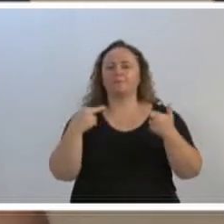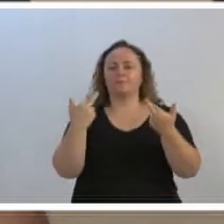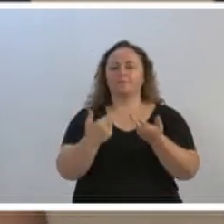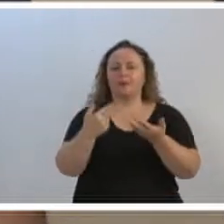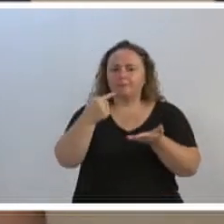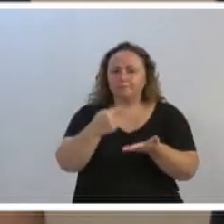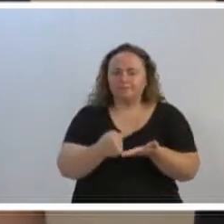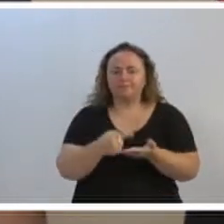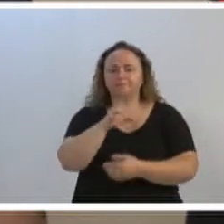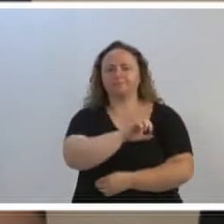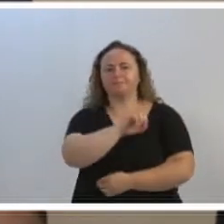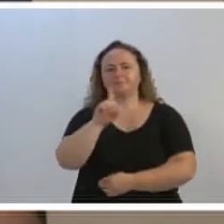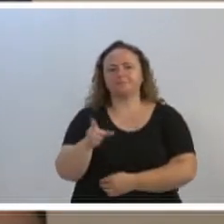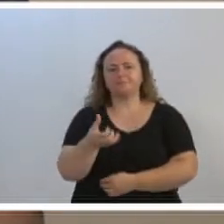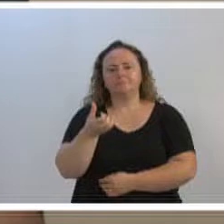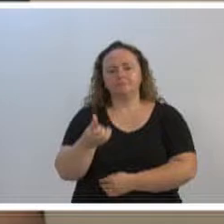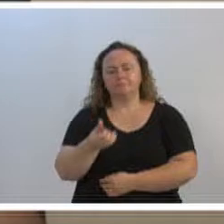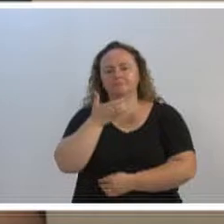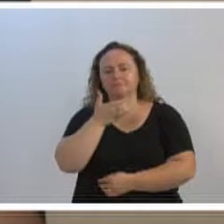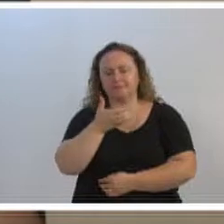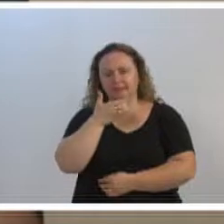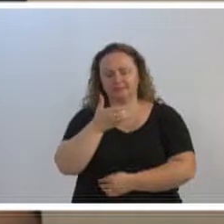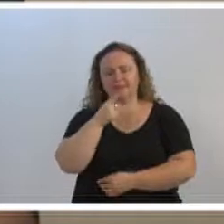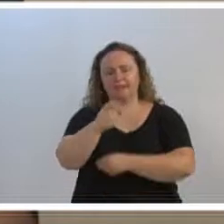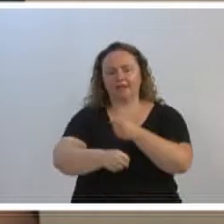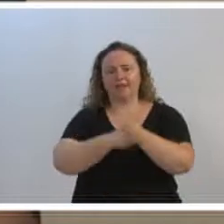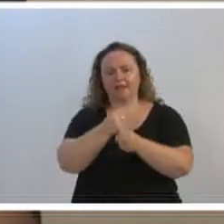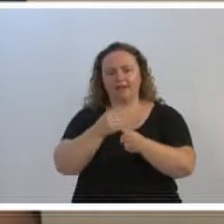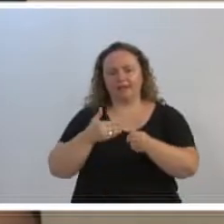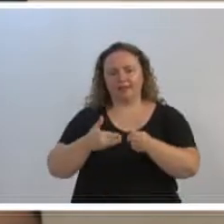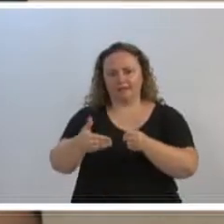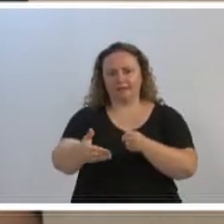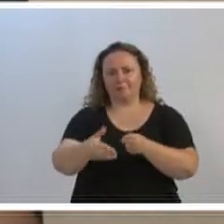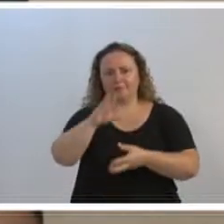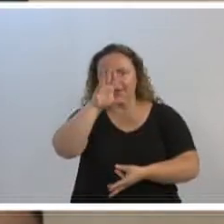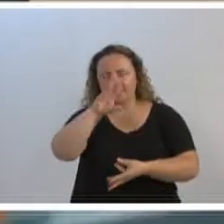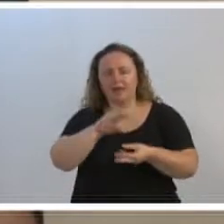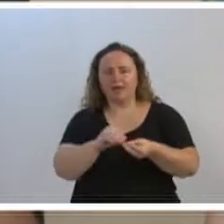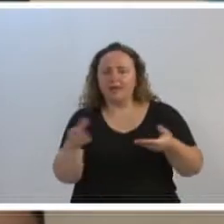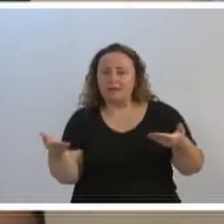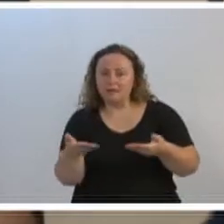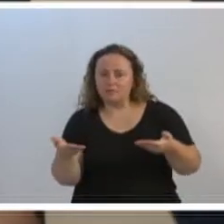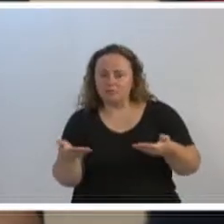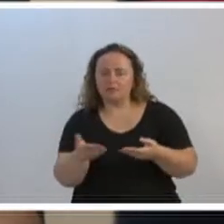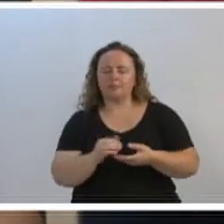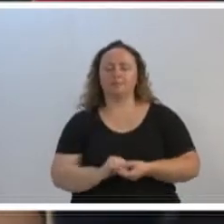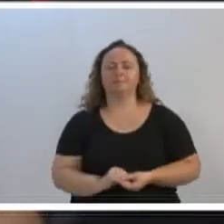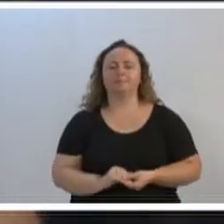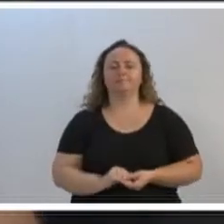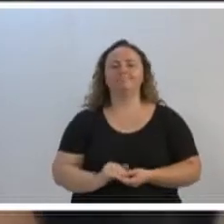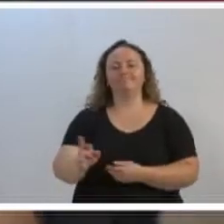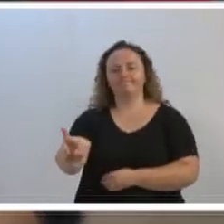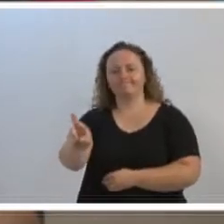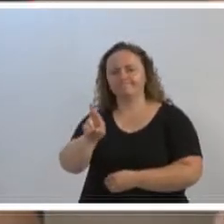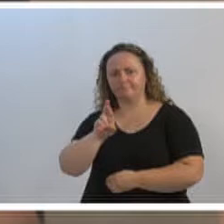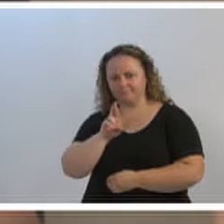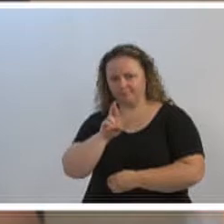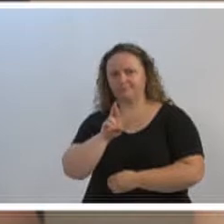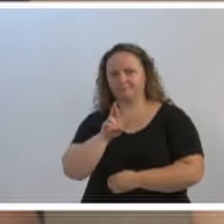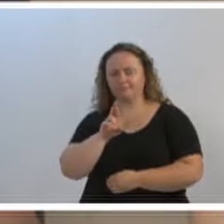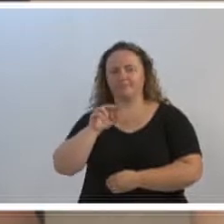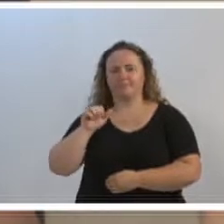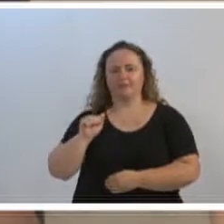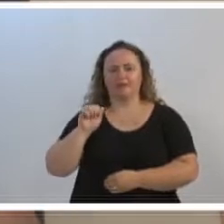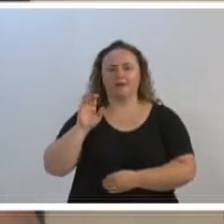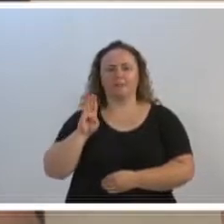de dezembro de 2018. Resumo do expediente em matéria do Legislativo, correspondência recebida. Respostas da